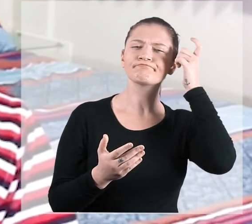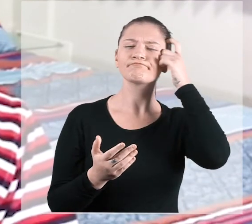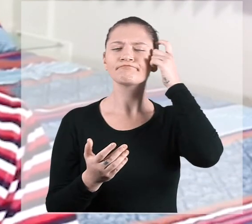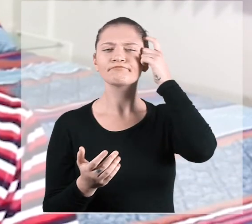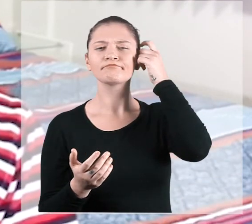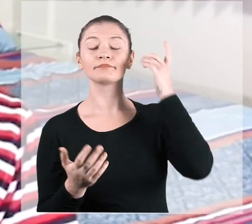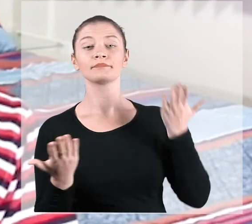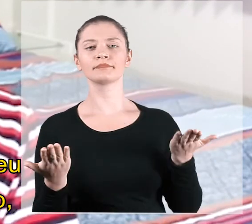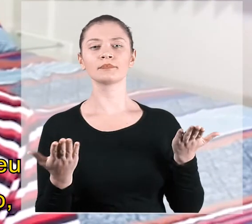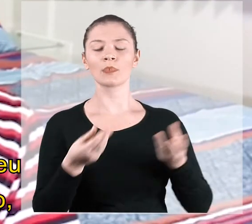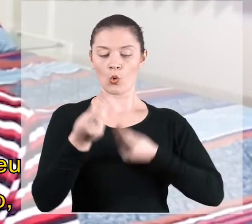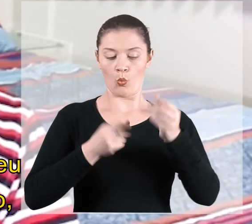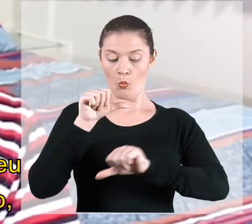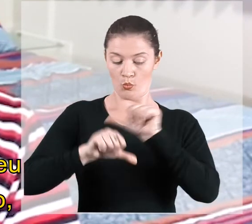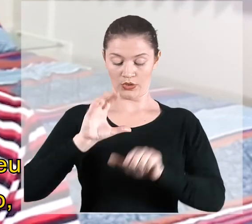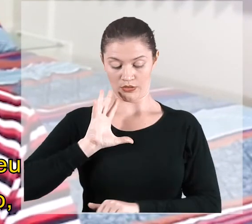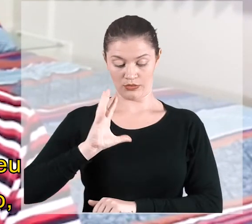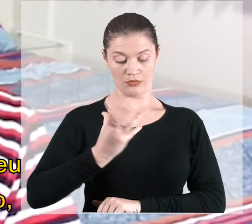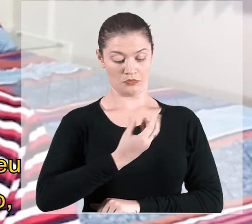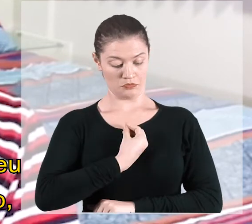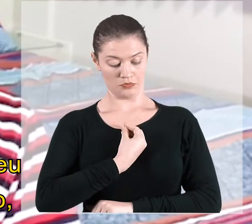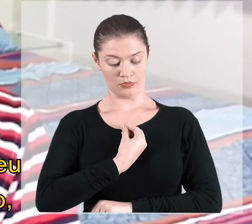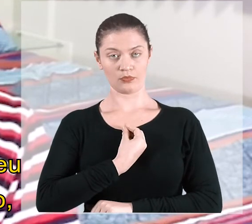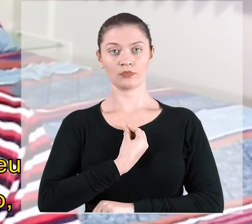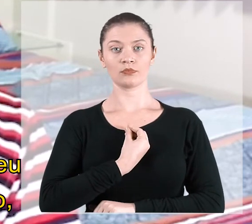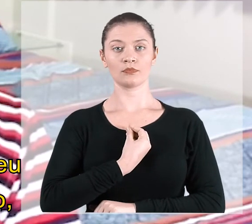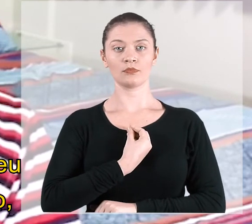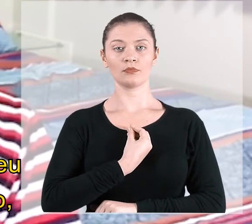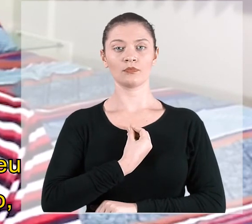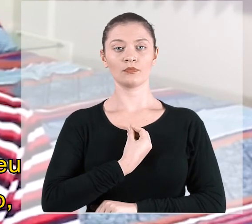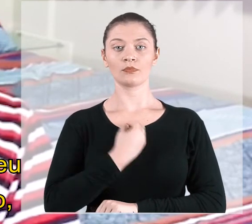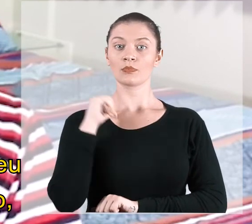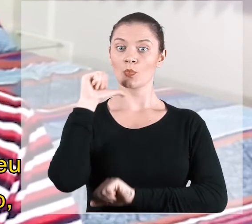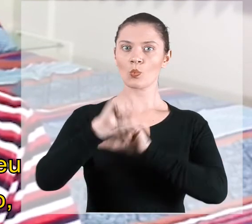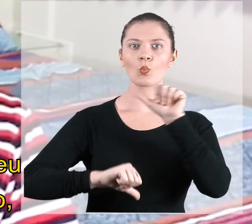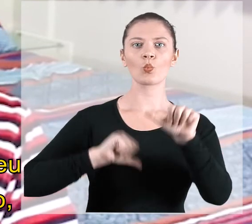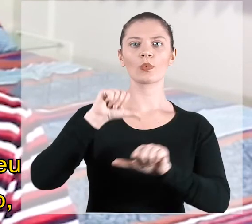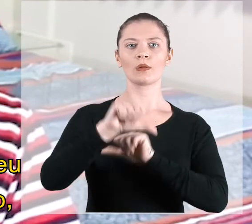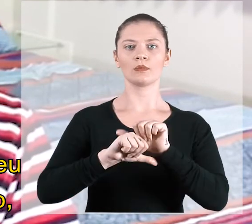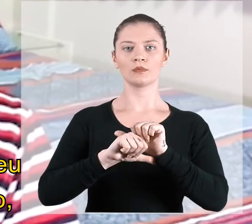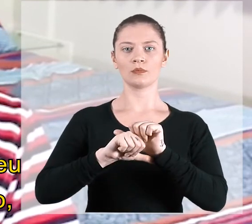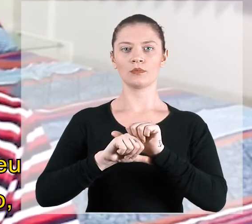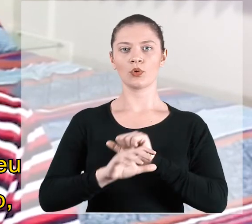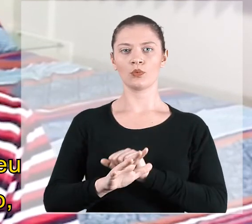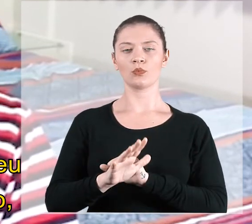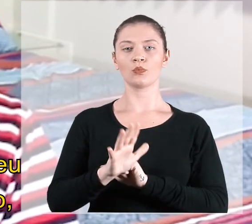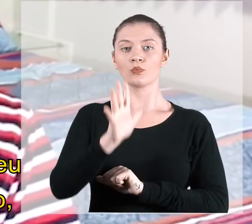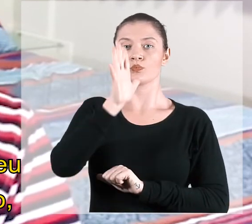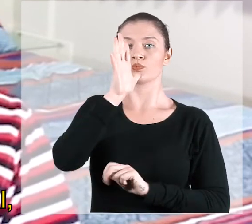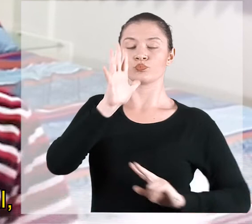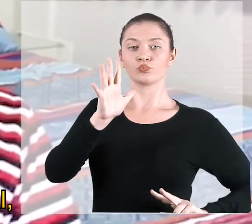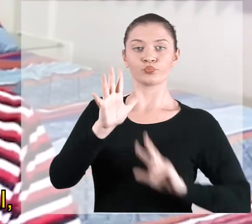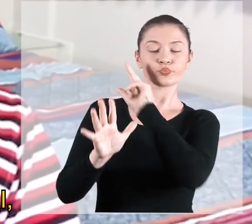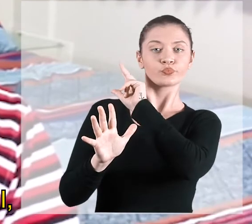como a transexualidade, uma mudança total como, no meu caso, a amputação do meu